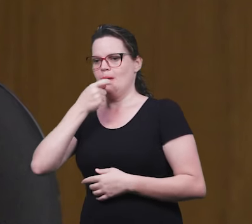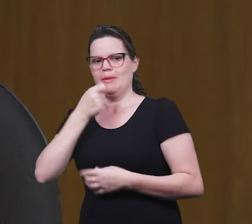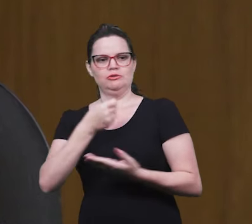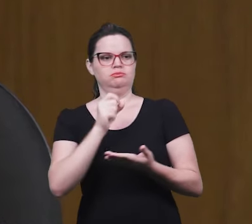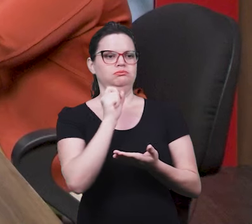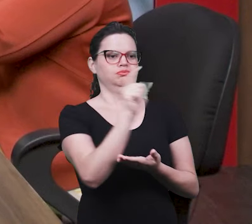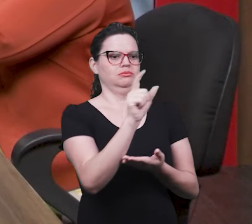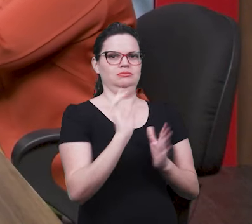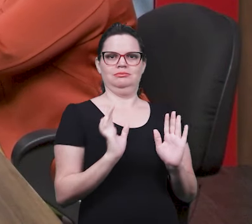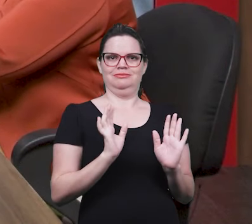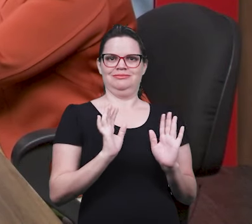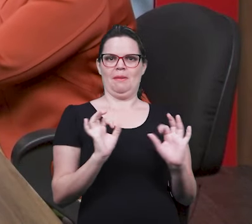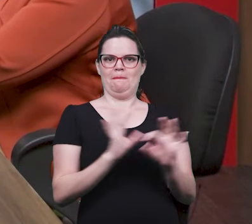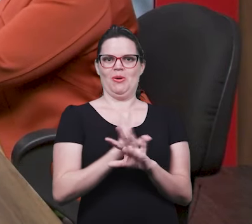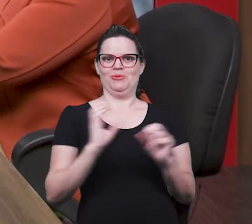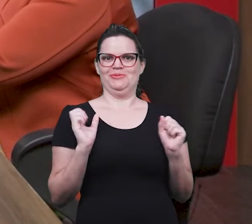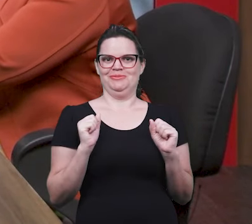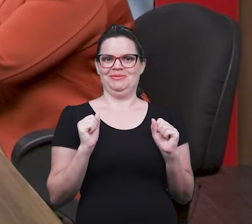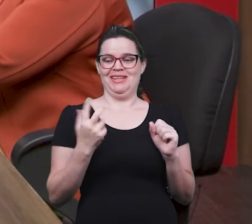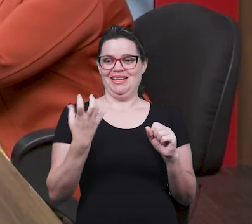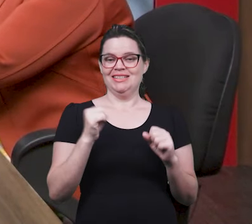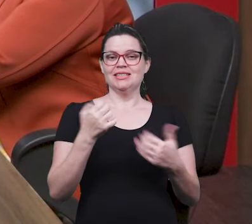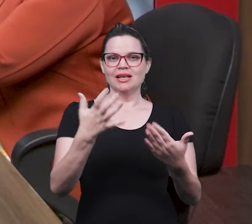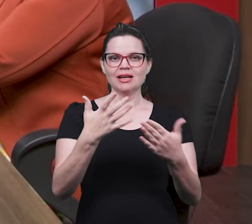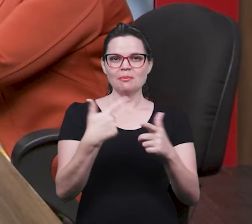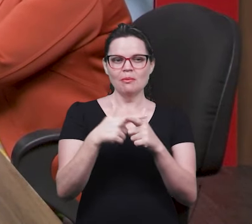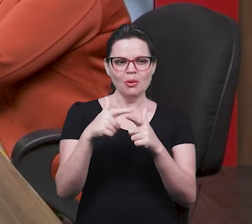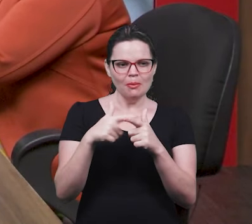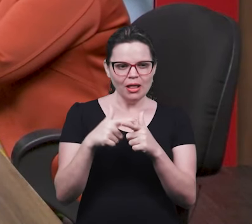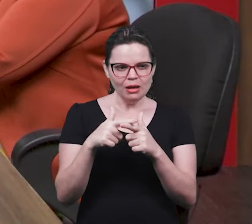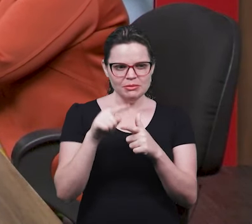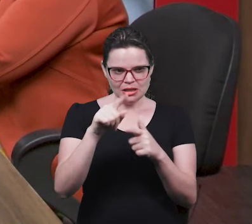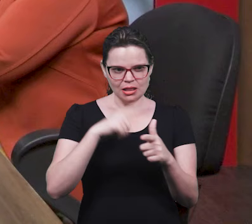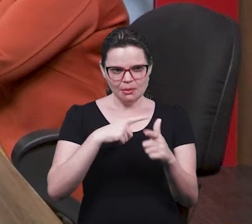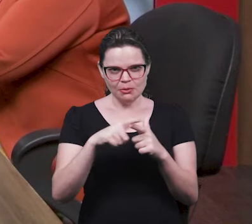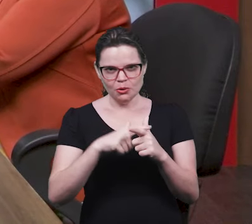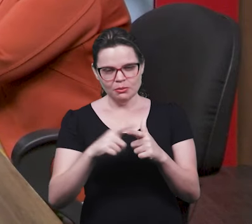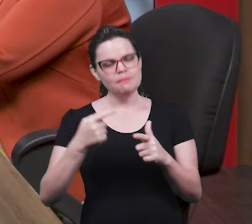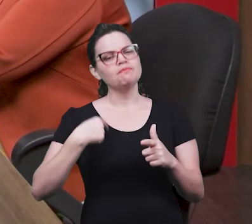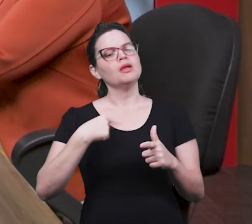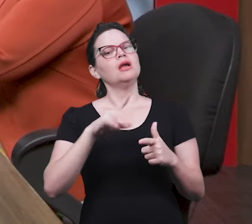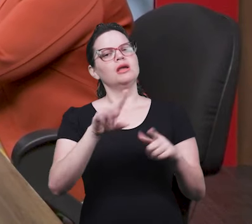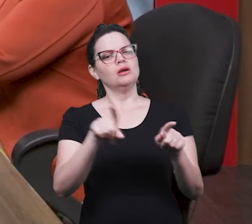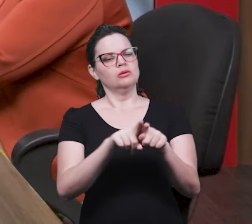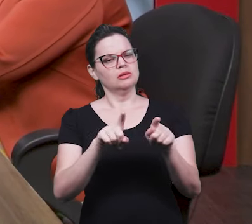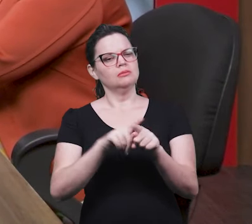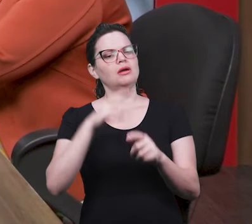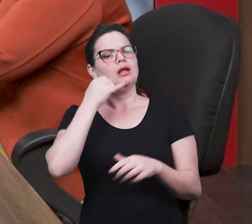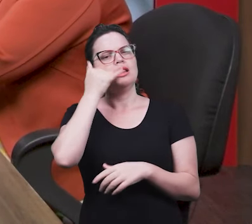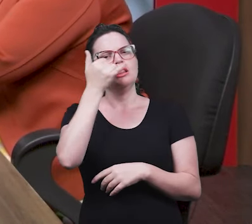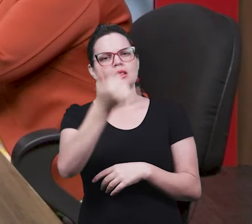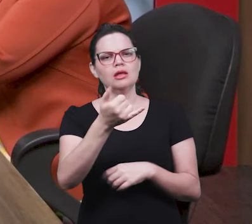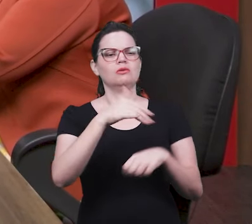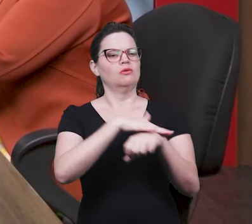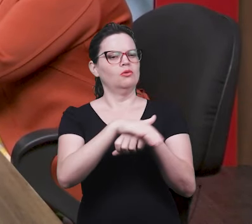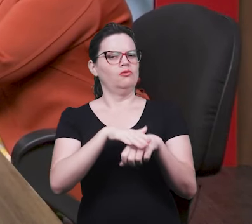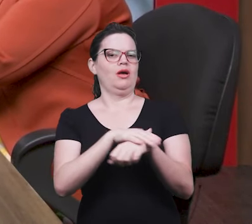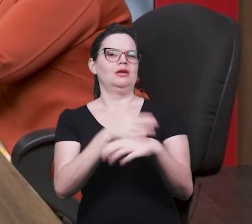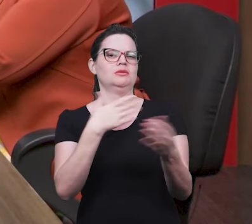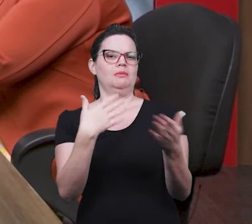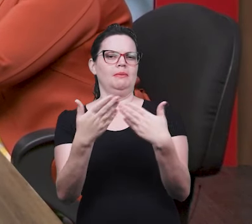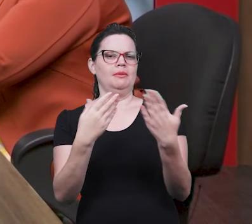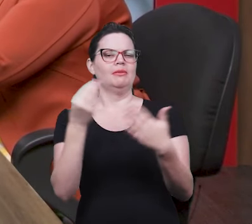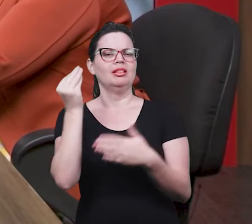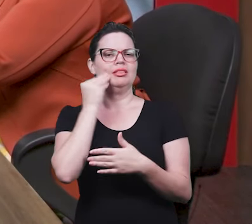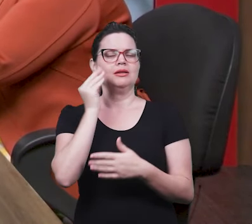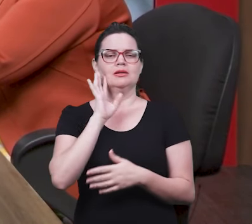medico. Aí, ó, se chegar alguém com algum problema, eu vou, encaminho, ligo, trago uma solução. Então,